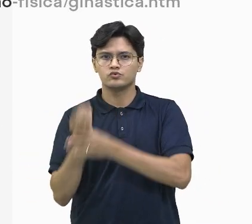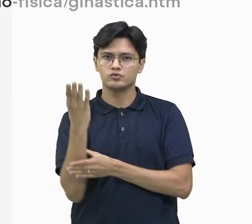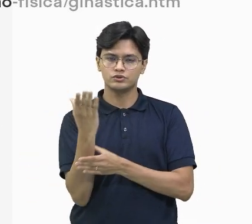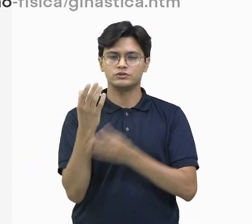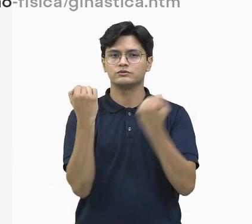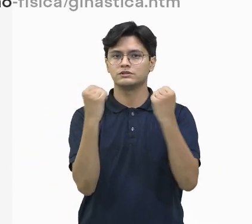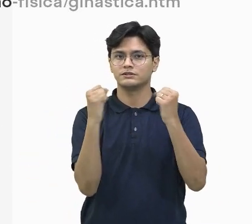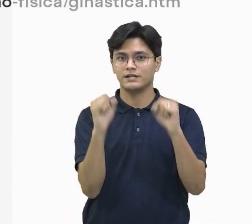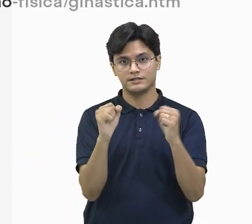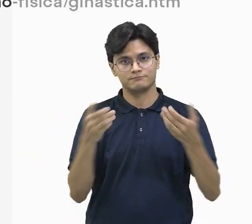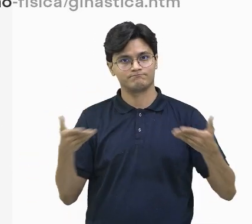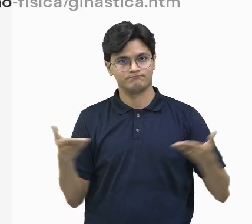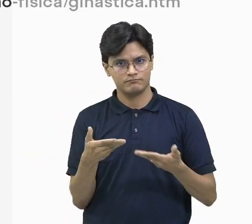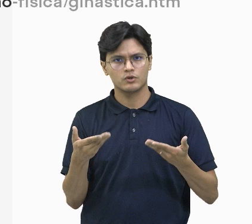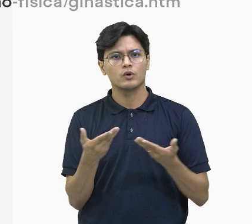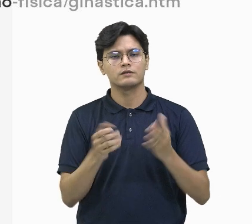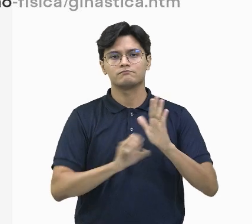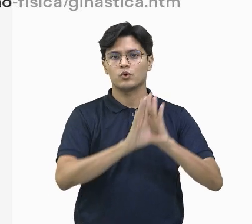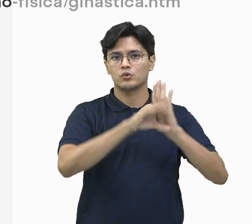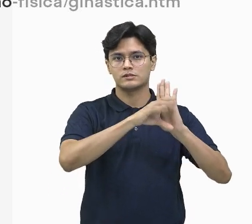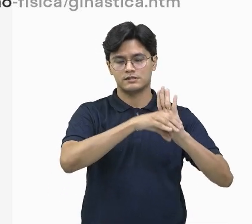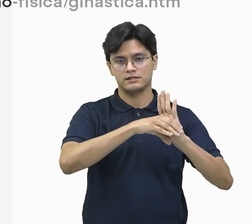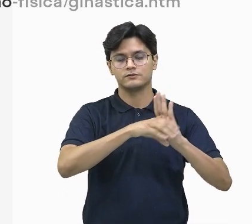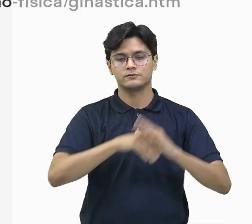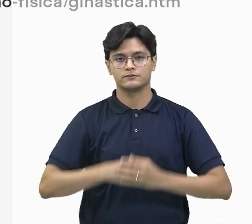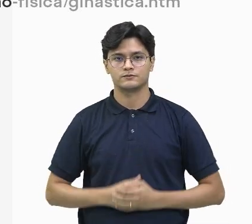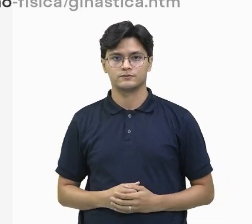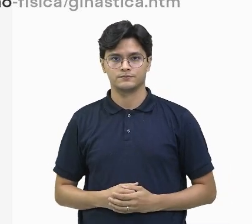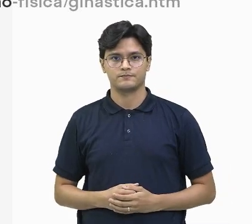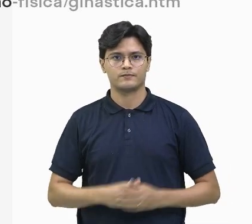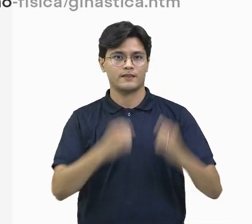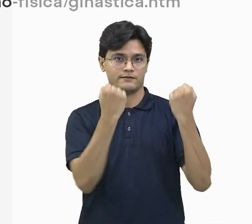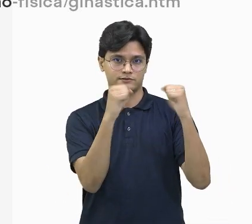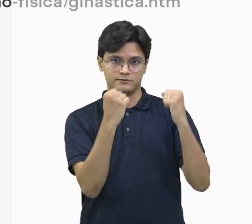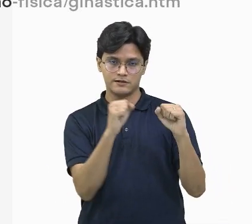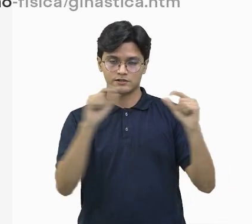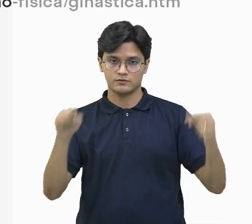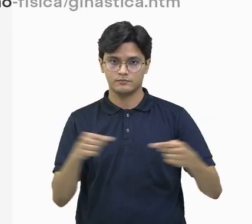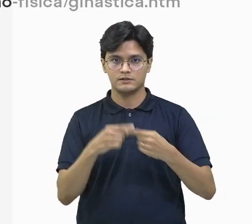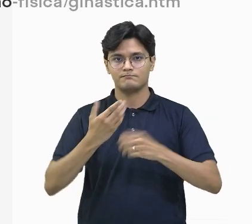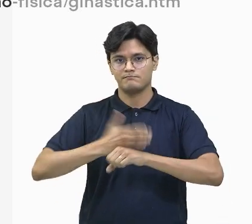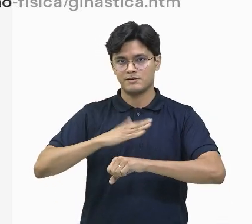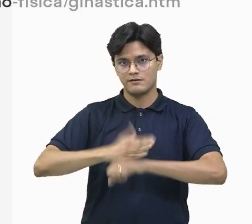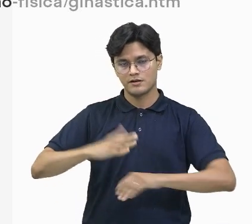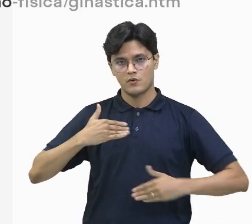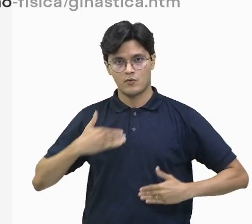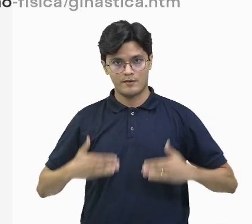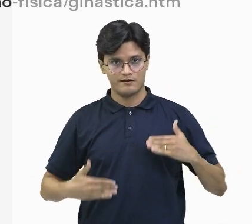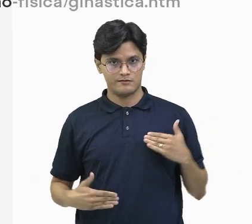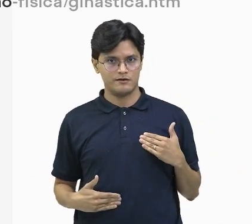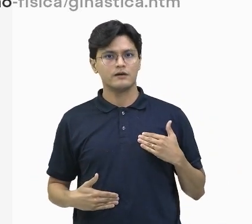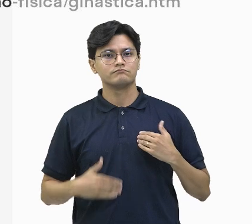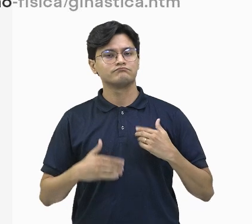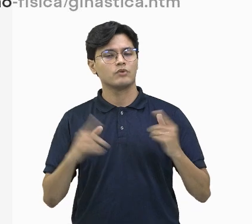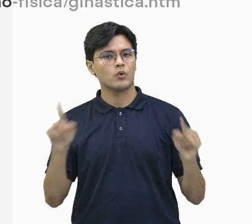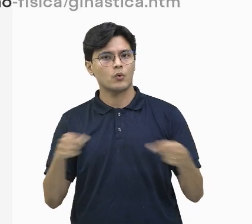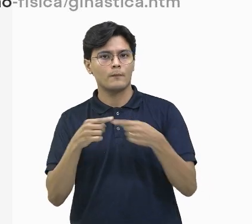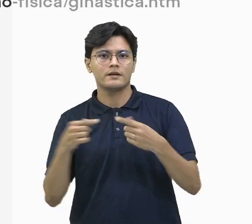sua definição. Então, a ginástica é uma prática corporal que envolve aspectos físicos,